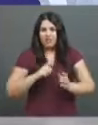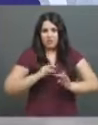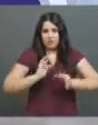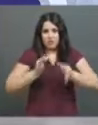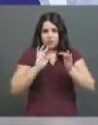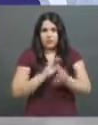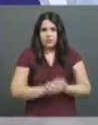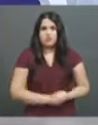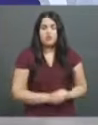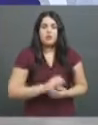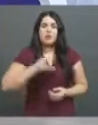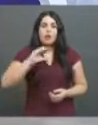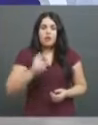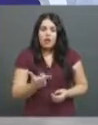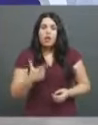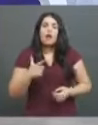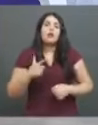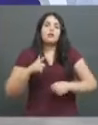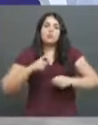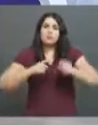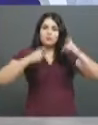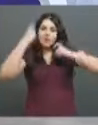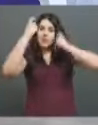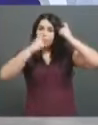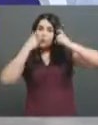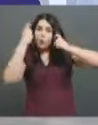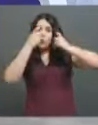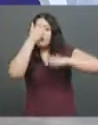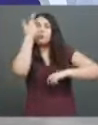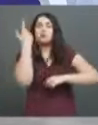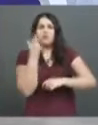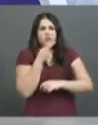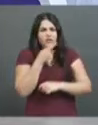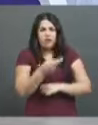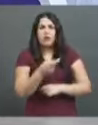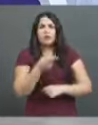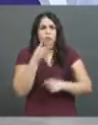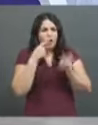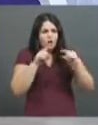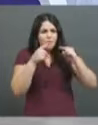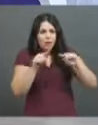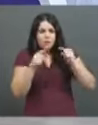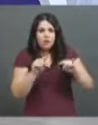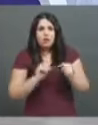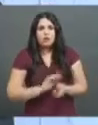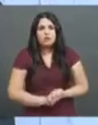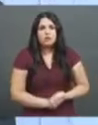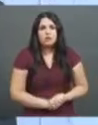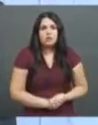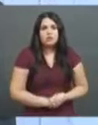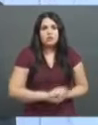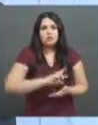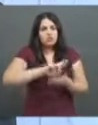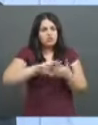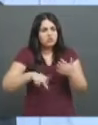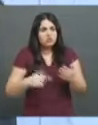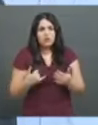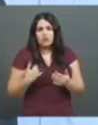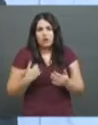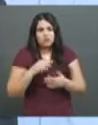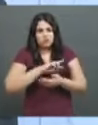Claro, preocupa muito. É uma queixa corriqueira do homem nas diversas faixas